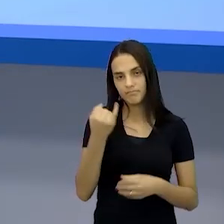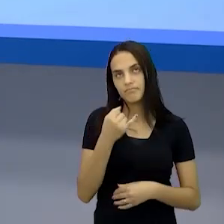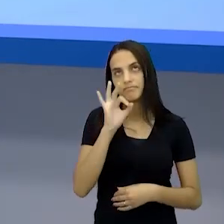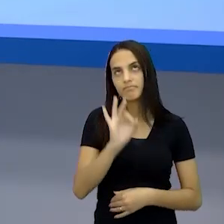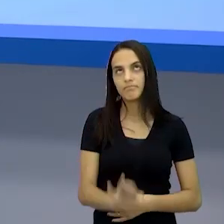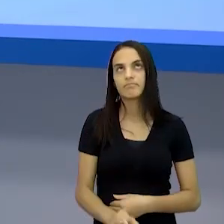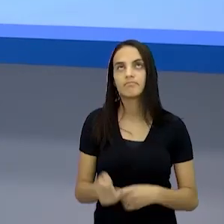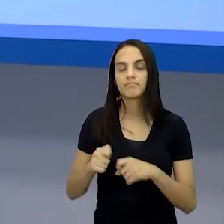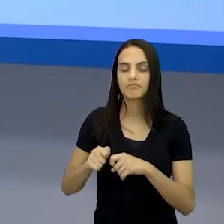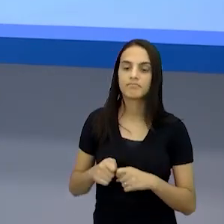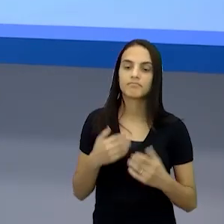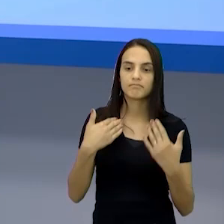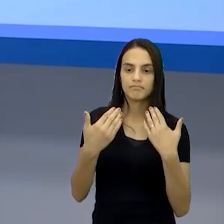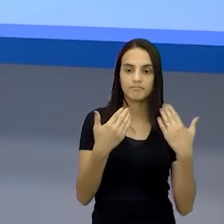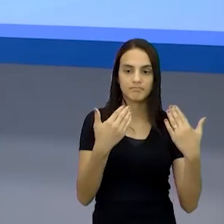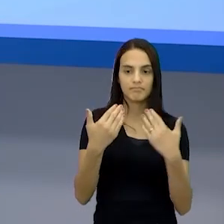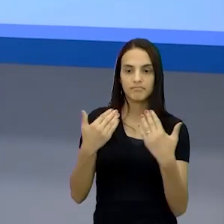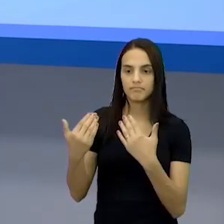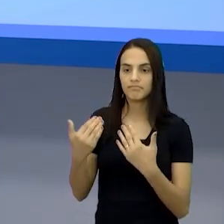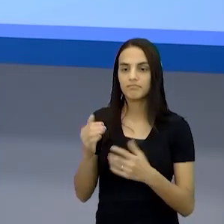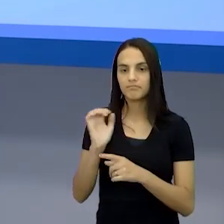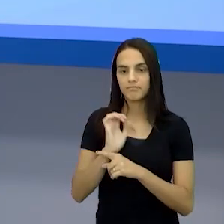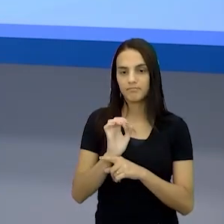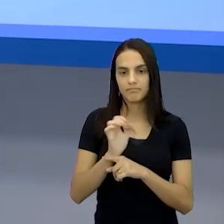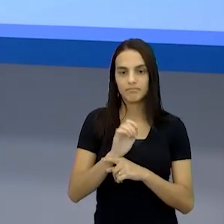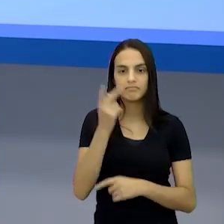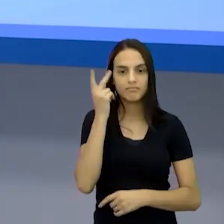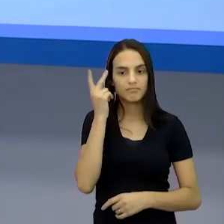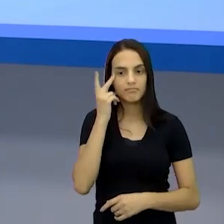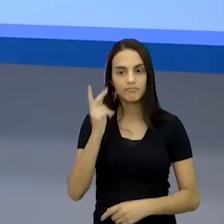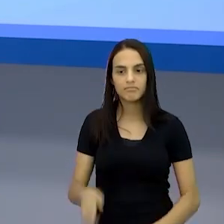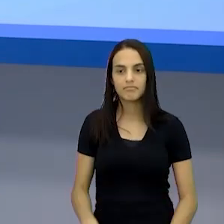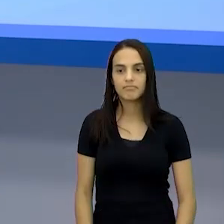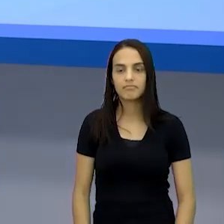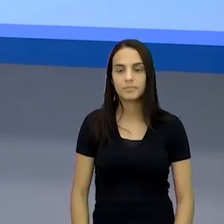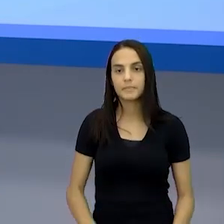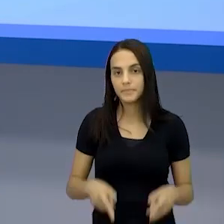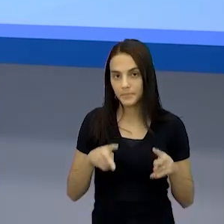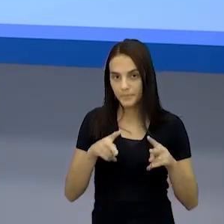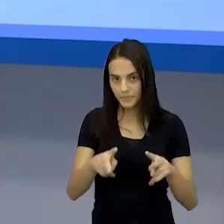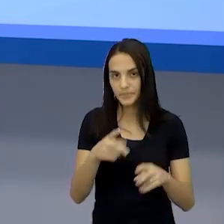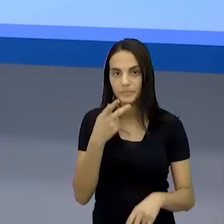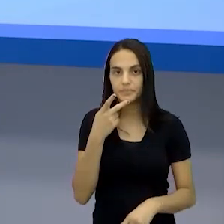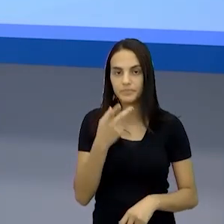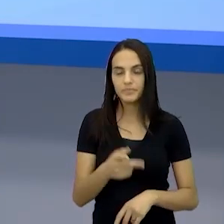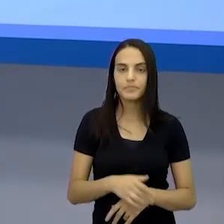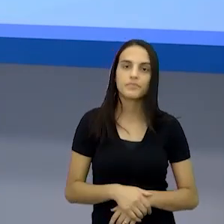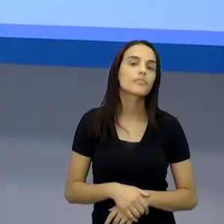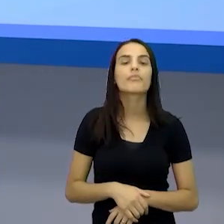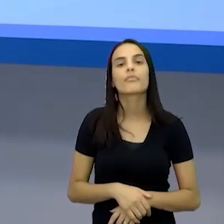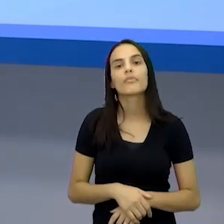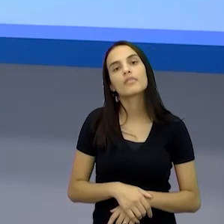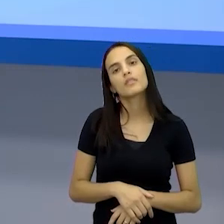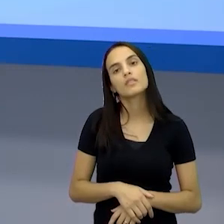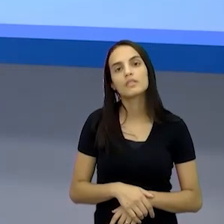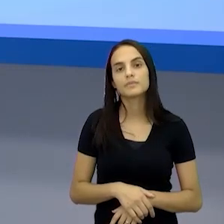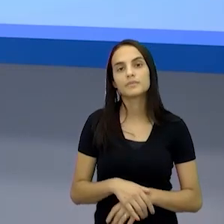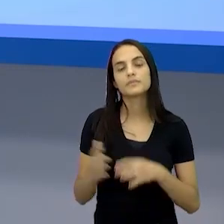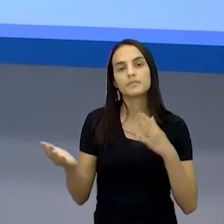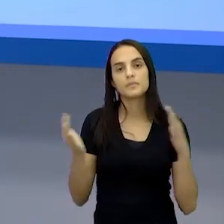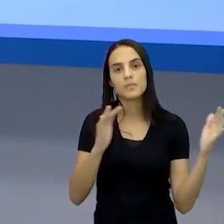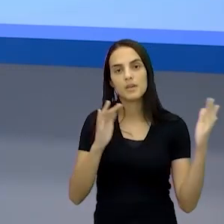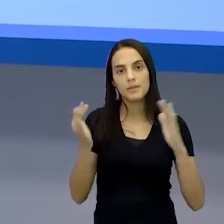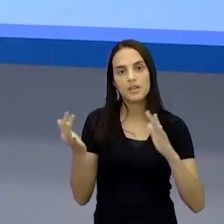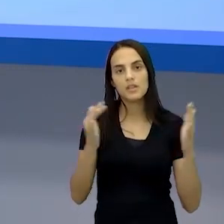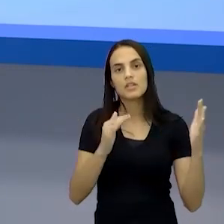aí uma comparação com o estado de São Paulo. E sempre falando nessa questão aí, né, do meio